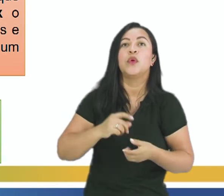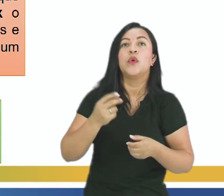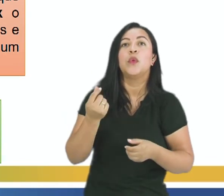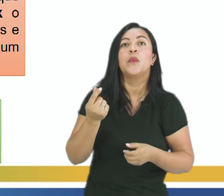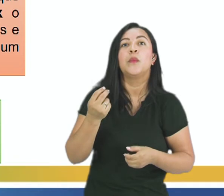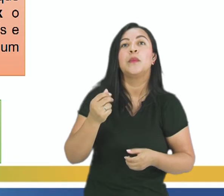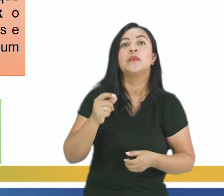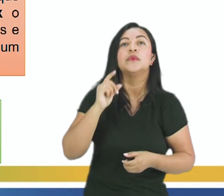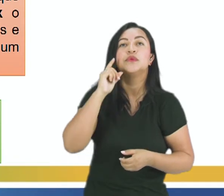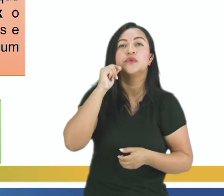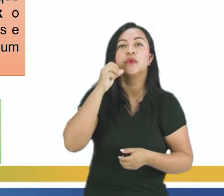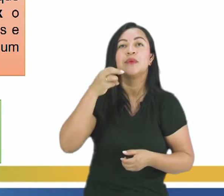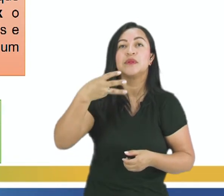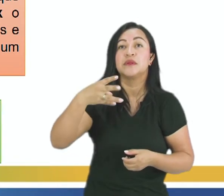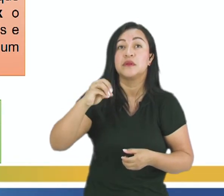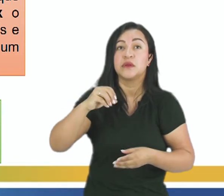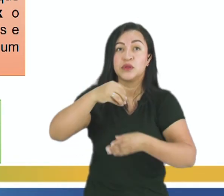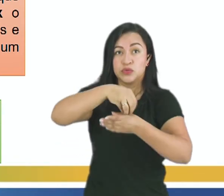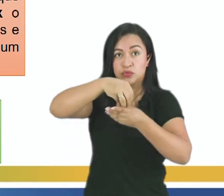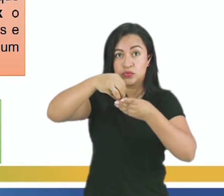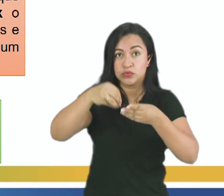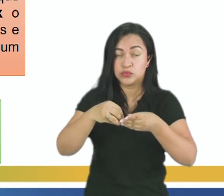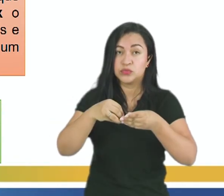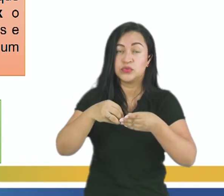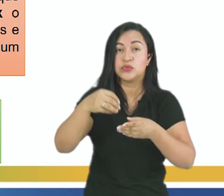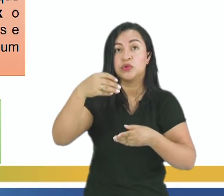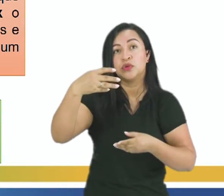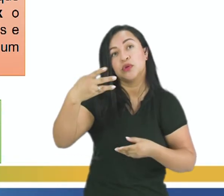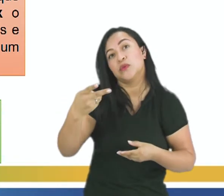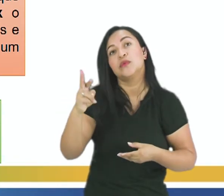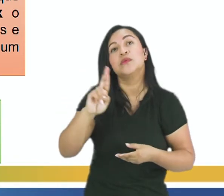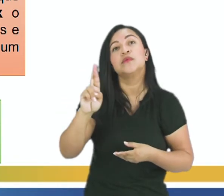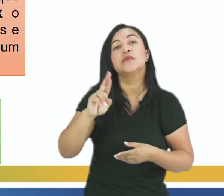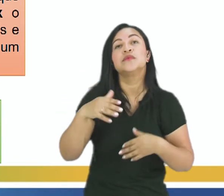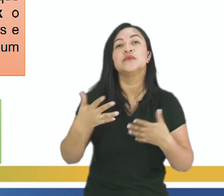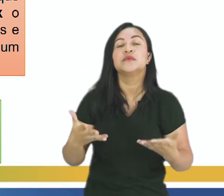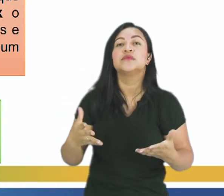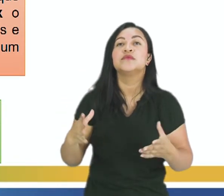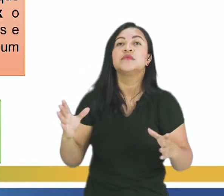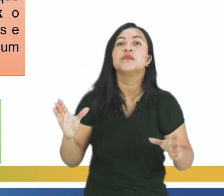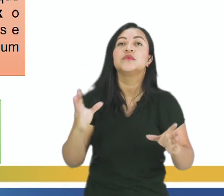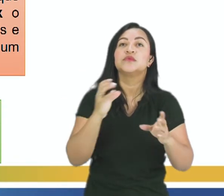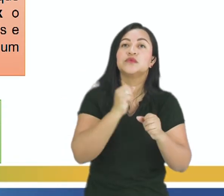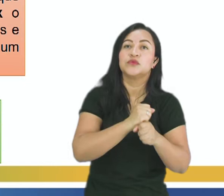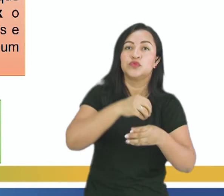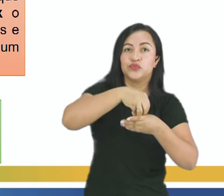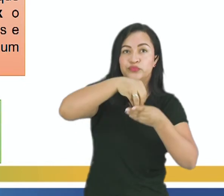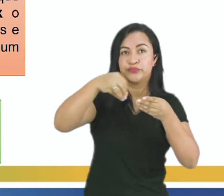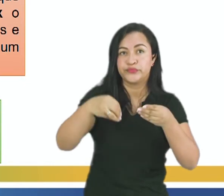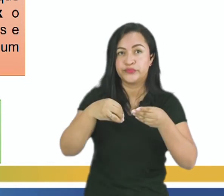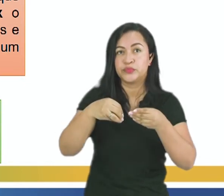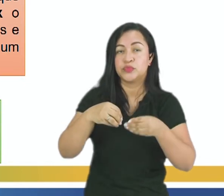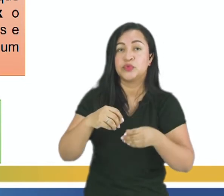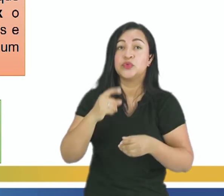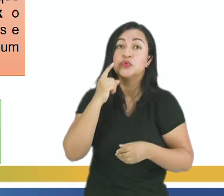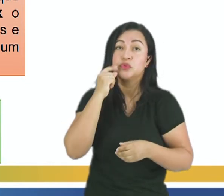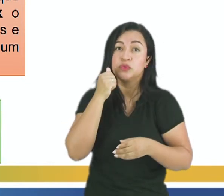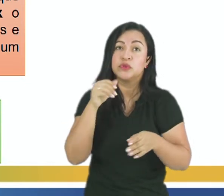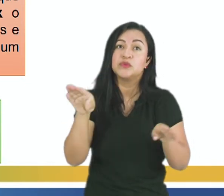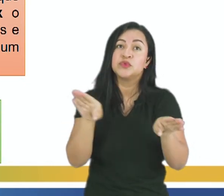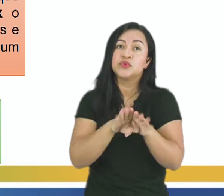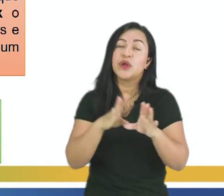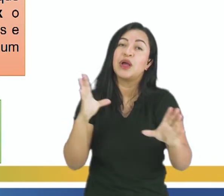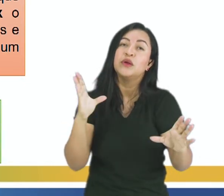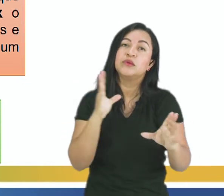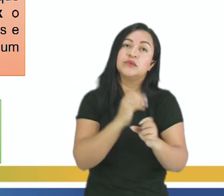R$3 e o preço de um estojo é R$4. Dessa forma, a aquisição de um estojo e de um lápis, que é o